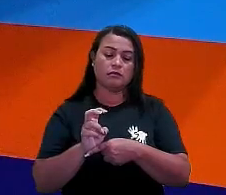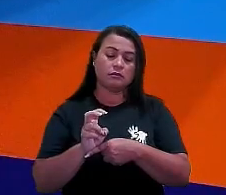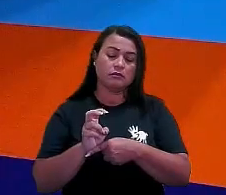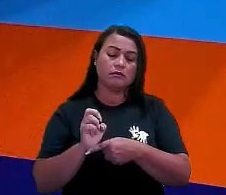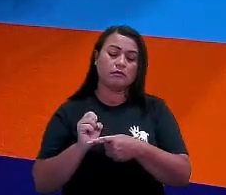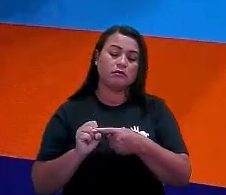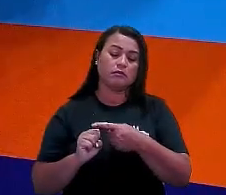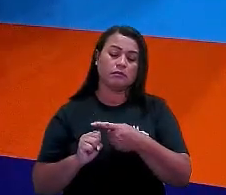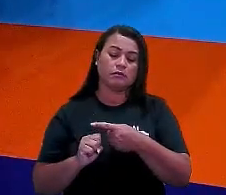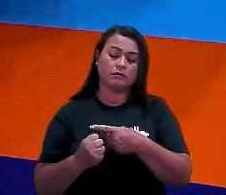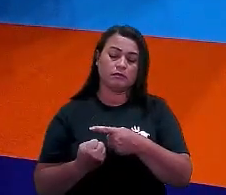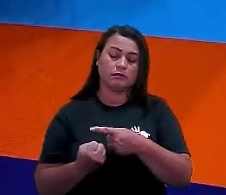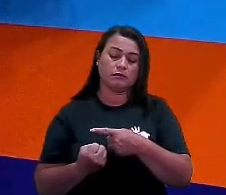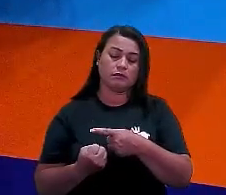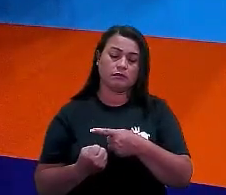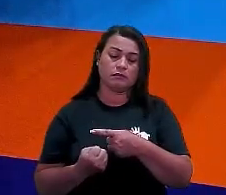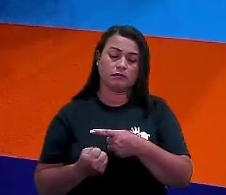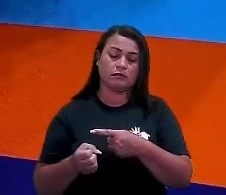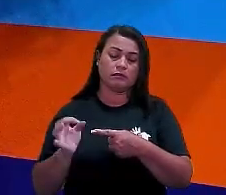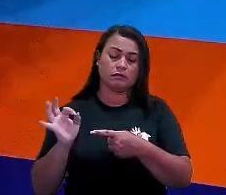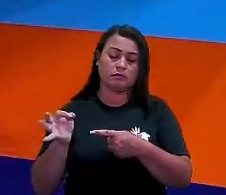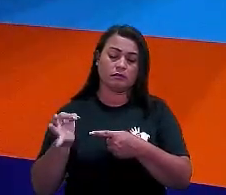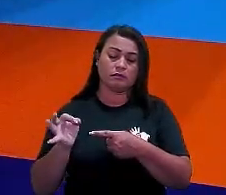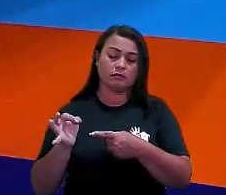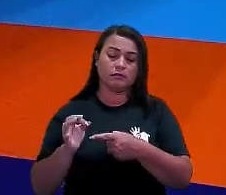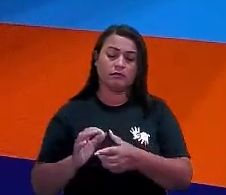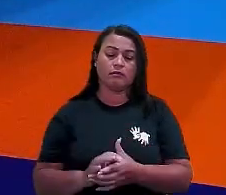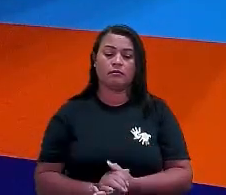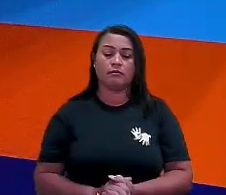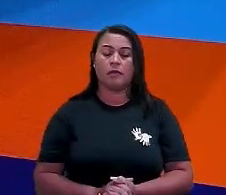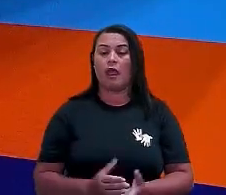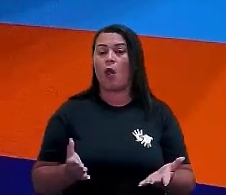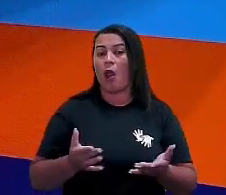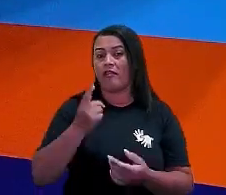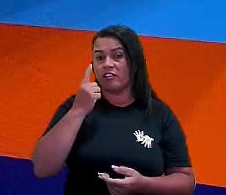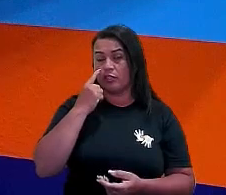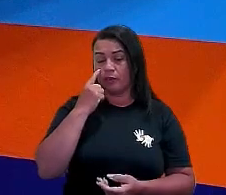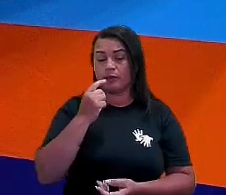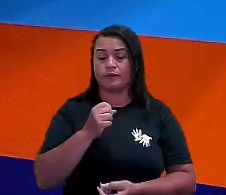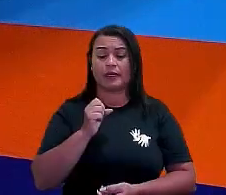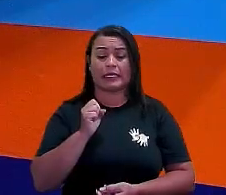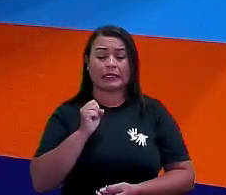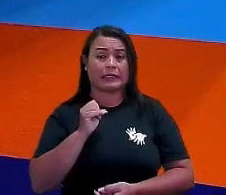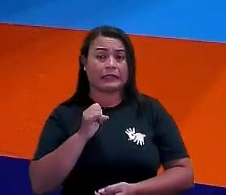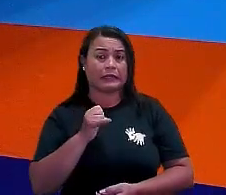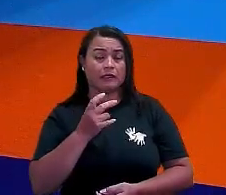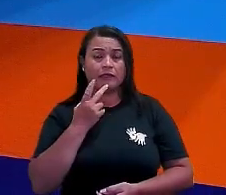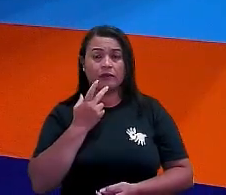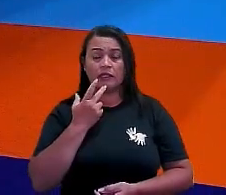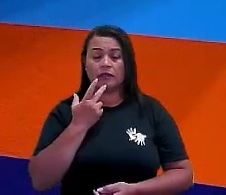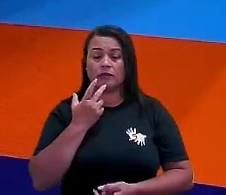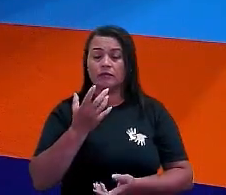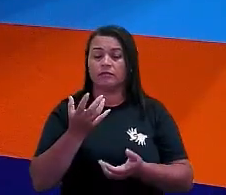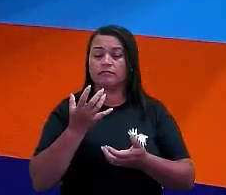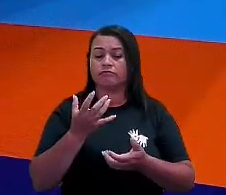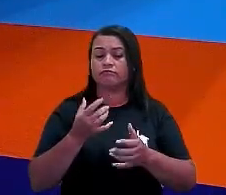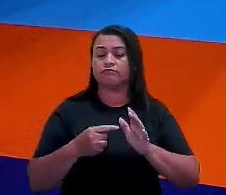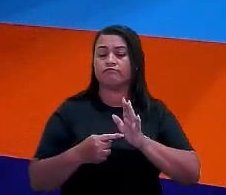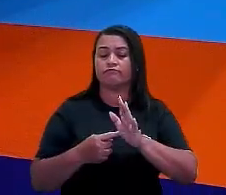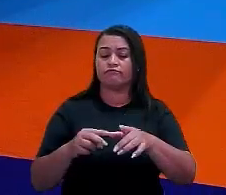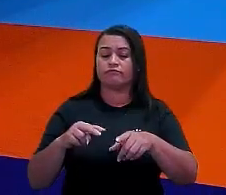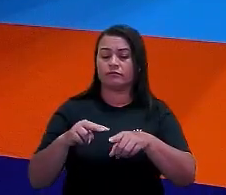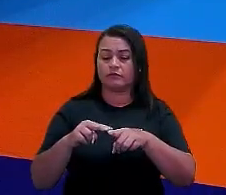seriam 5/8, tá certo? Agora, preste atenção. Que fração representa a